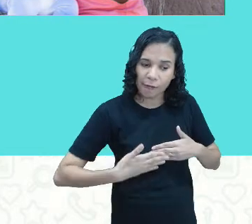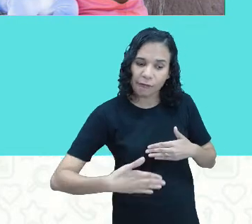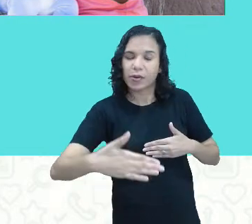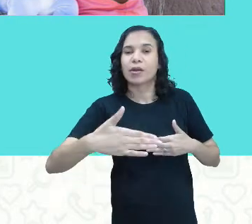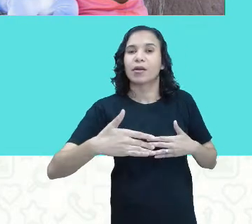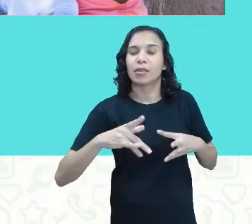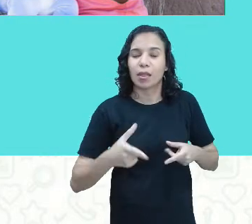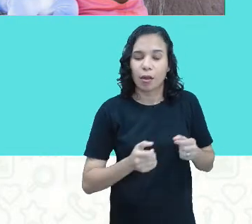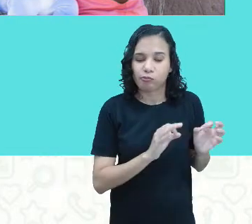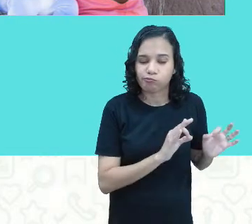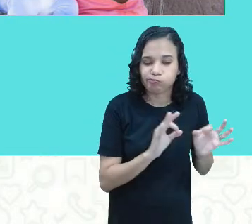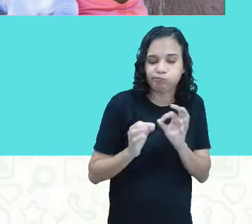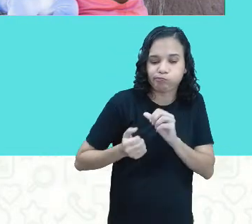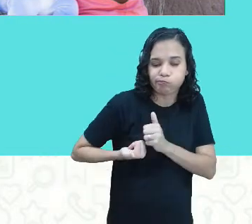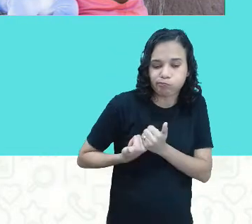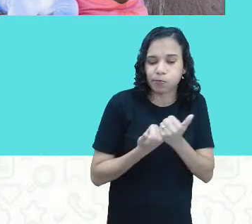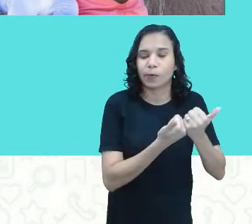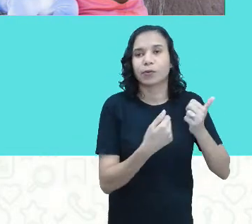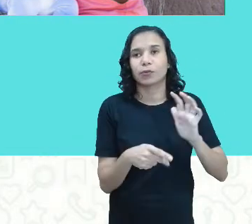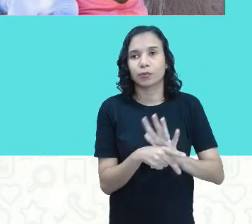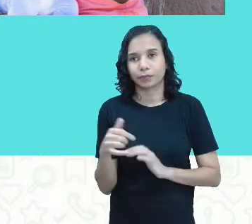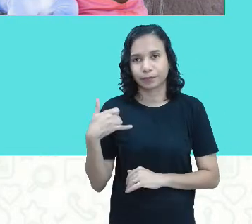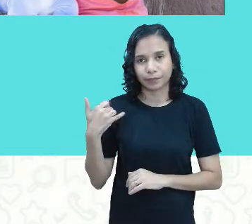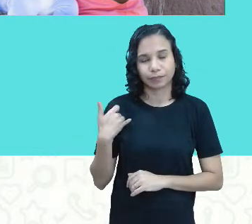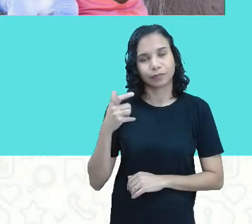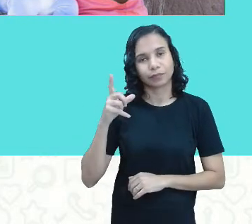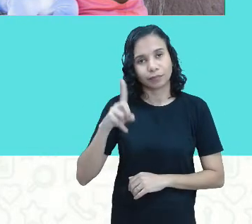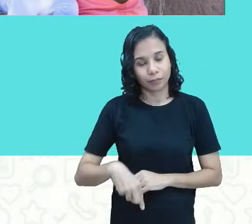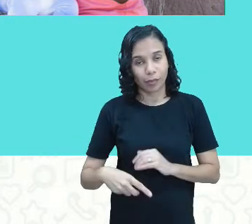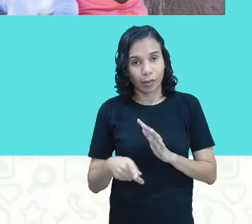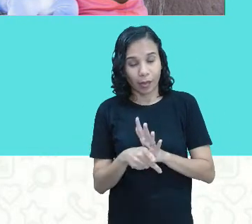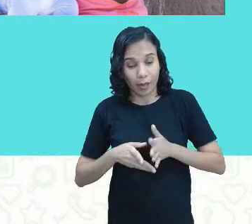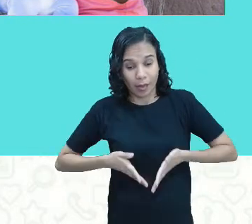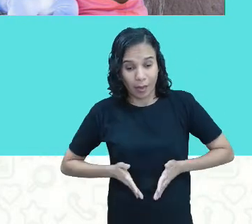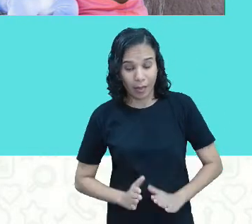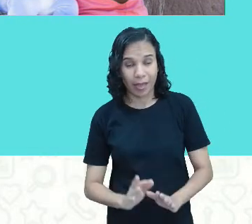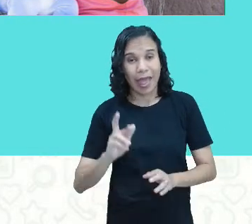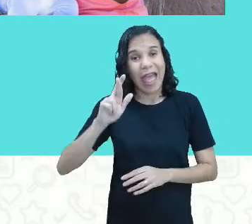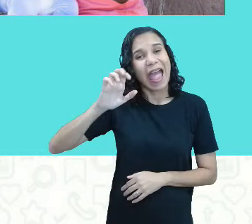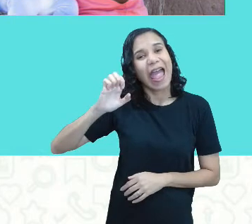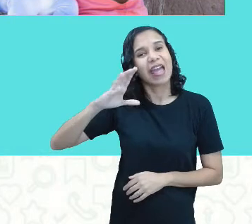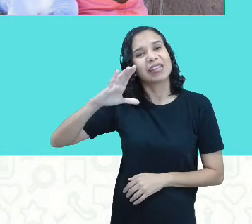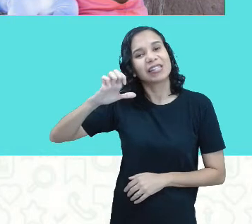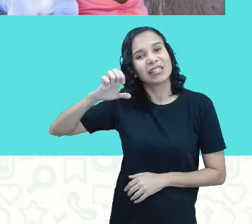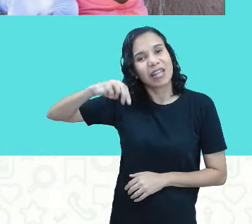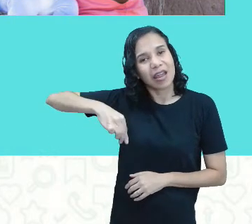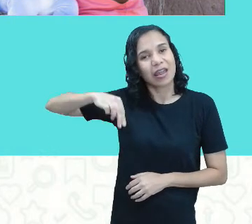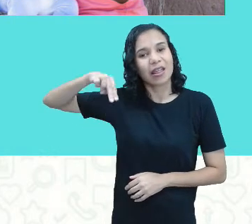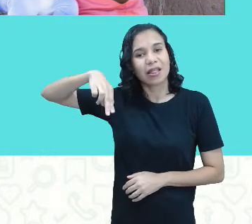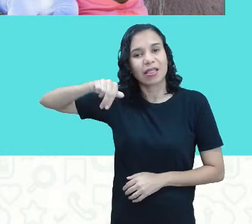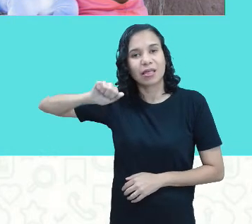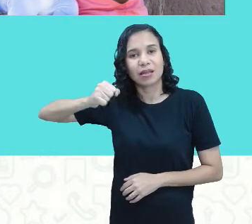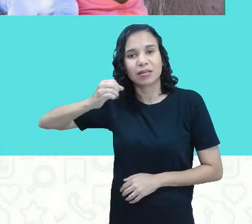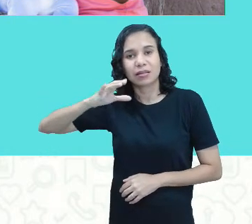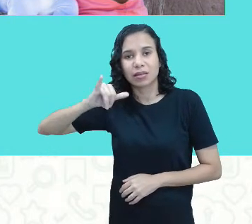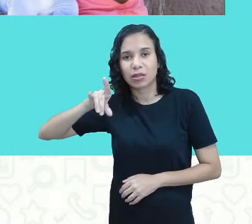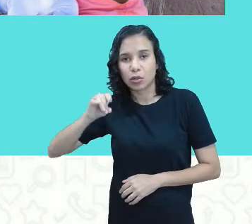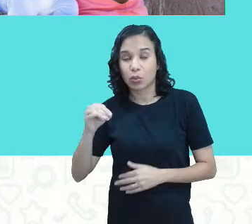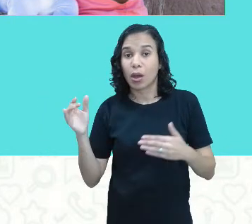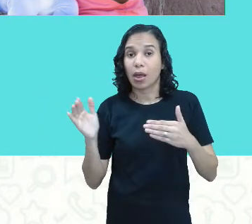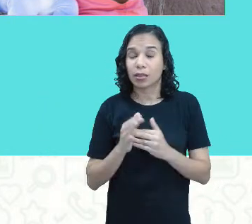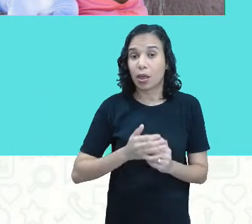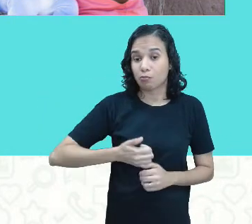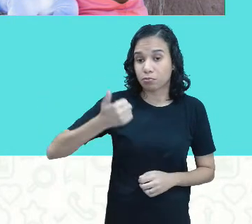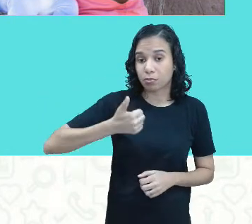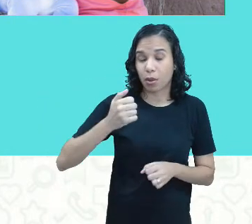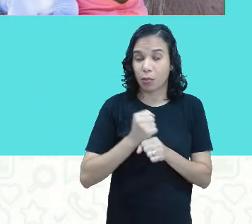toda acompanhada, né, por idade, é a de recém-nascido do nascimento até o 1º ano, e é muito importante